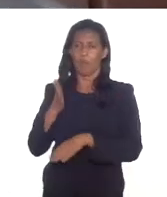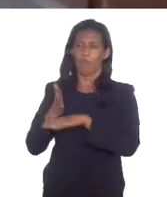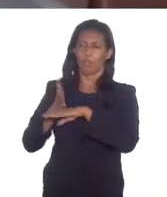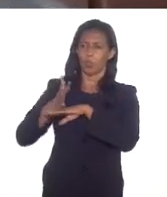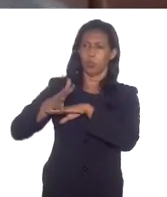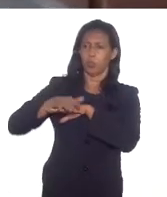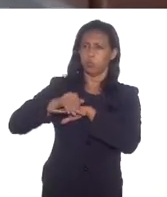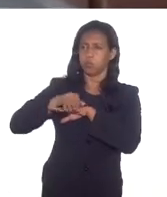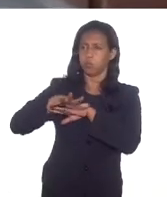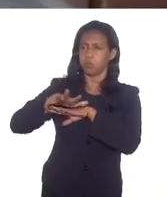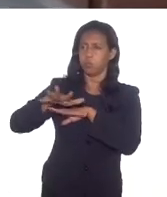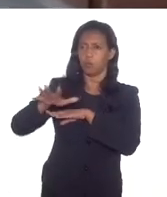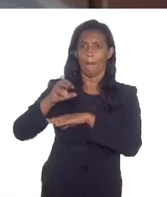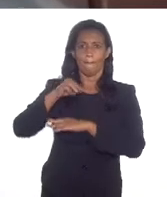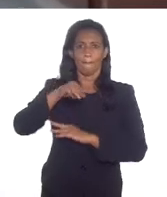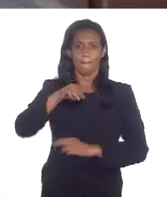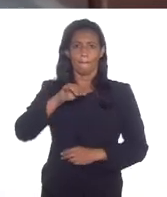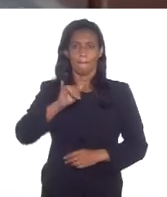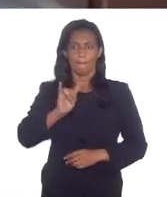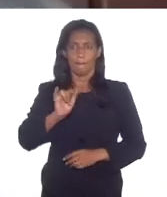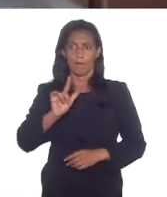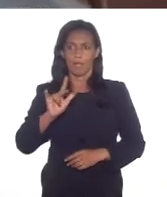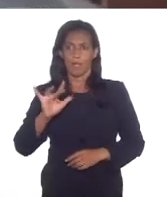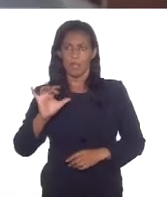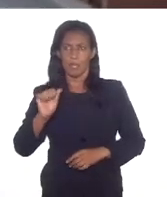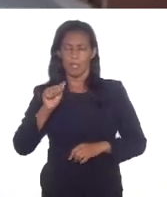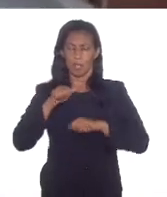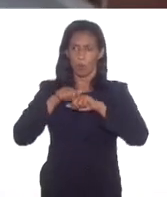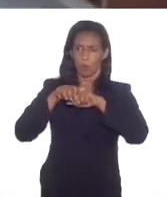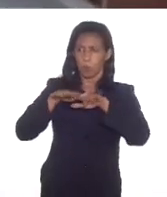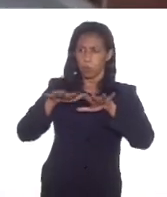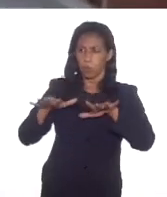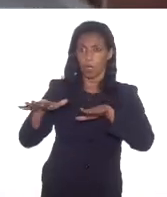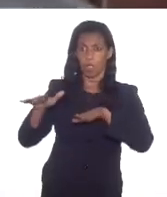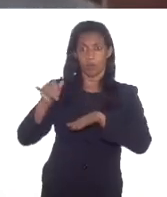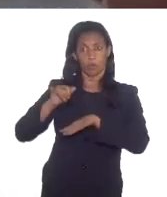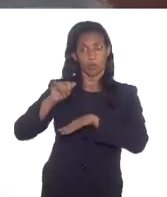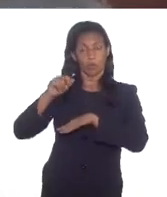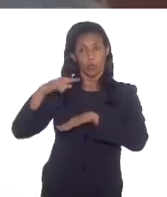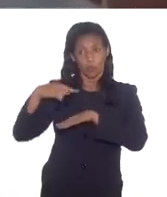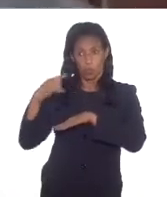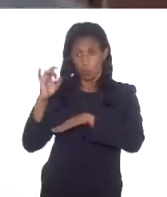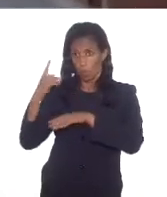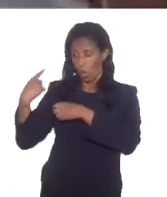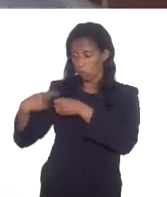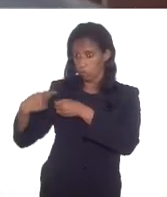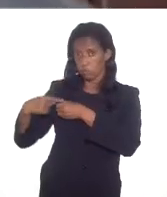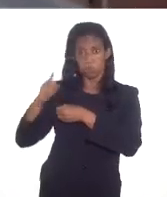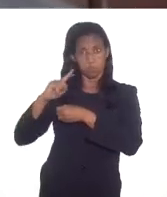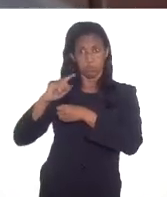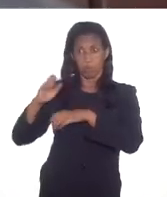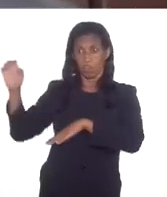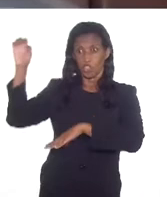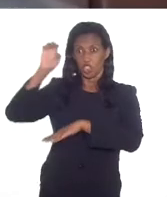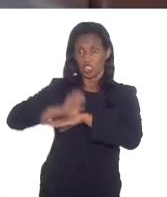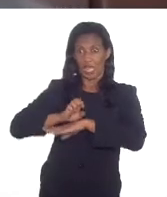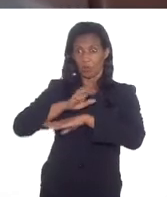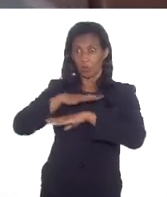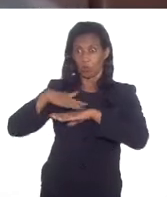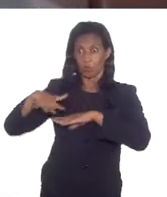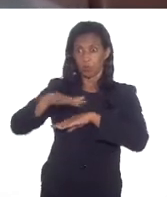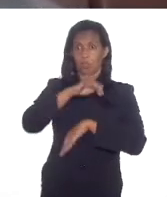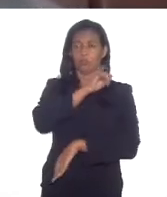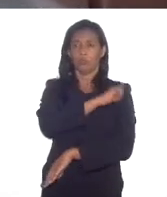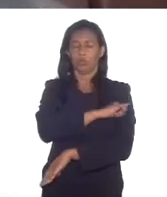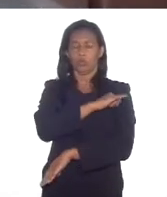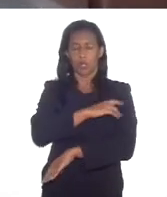diversos territórios, não só da cidade do Rio de Janeiro, mas do próprio estado do Rio de Janeiro, né, a gente já pode afirmar, inclusive, com